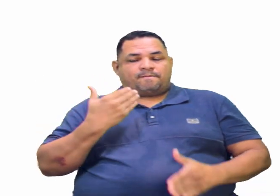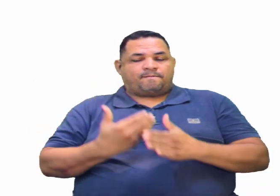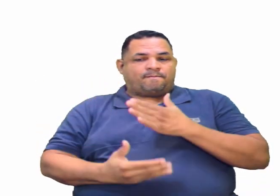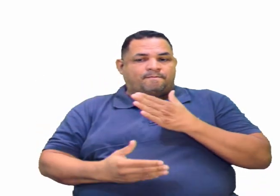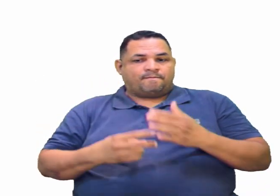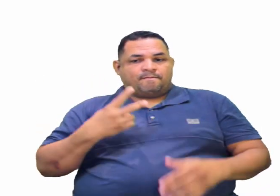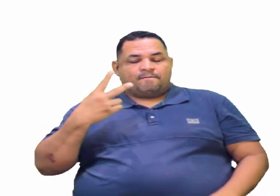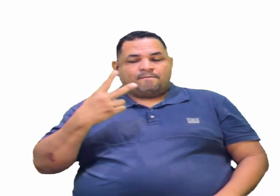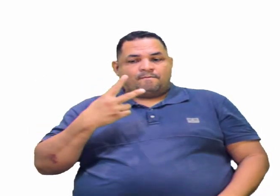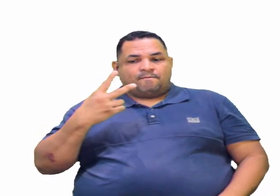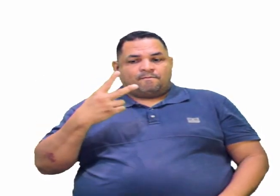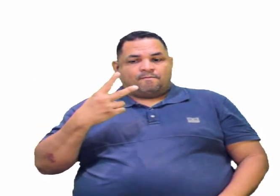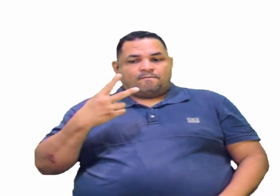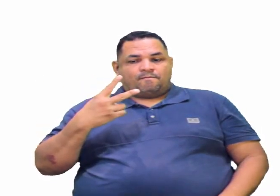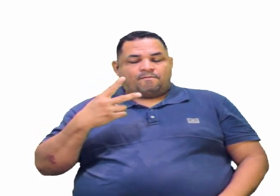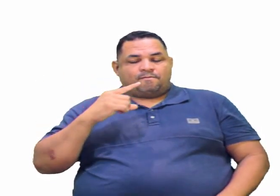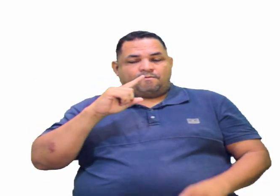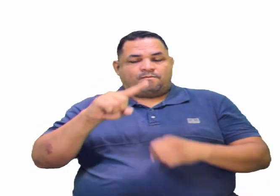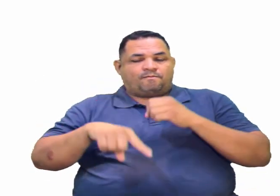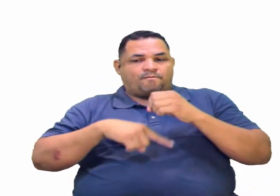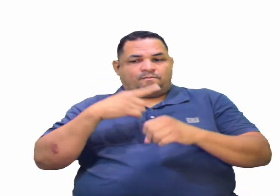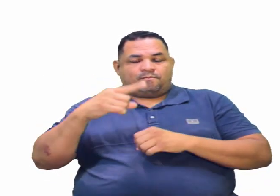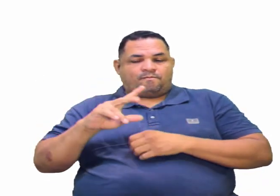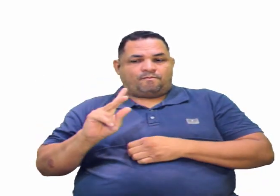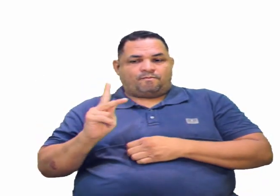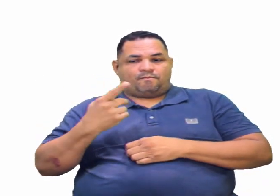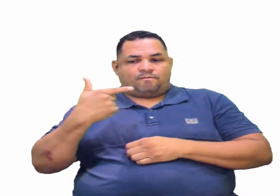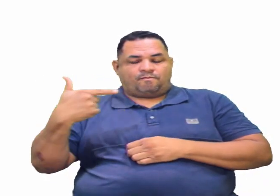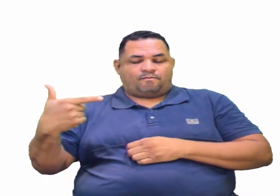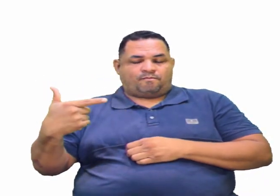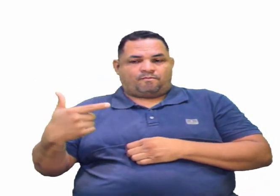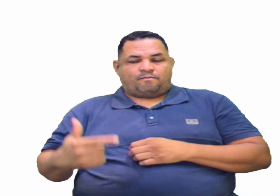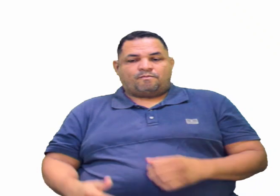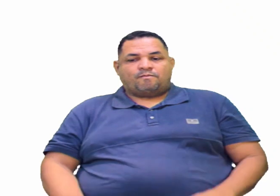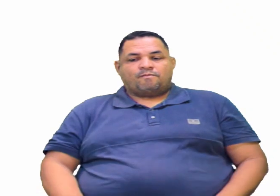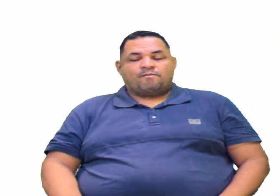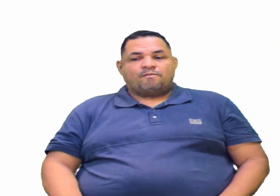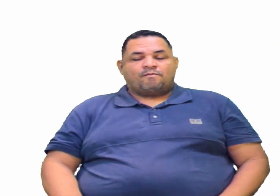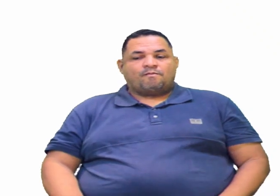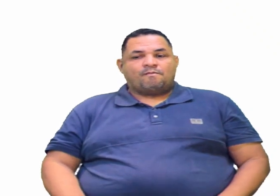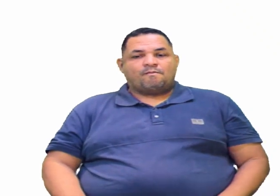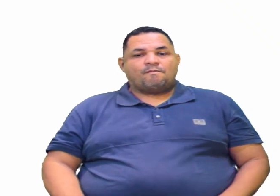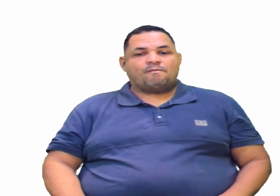perdeu 2 dos seus átomos de hidrogênio. Vamos olhar aqui,